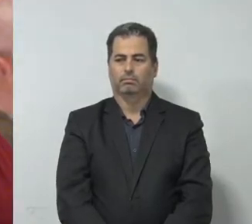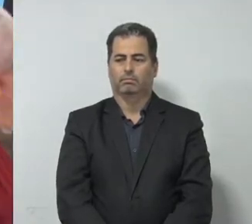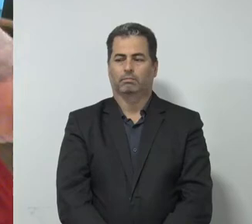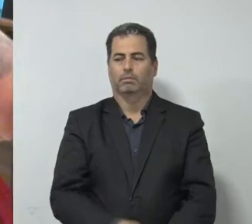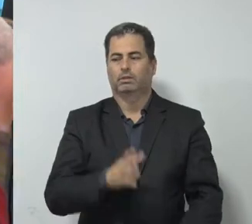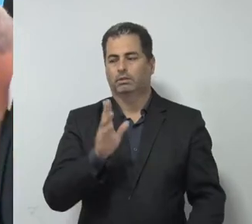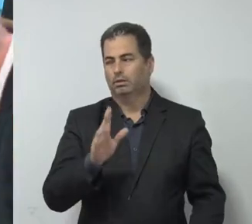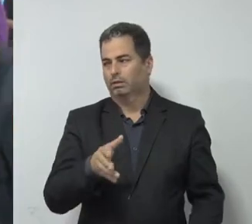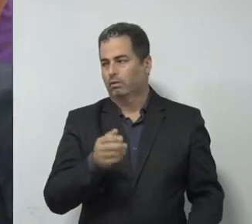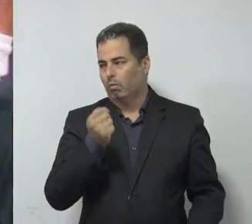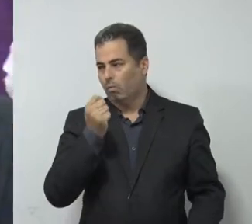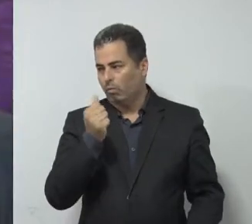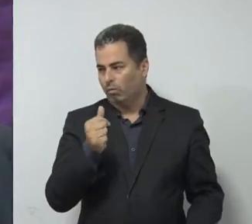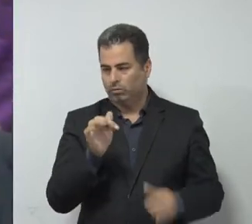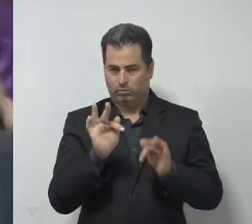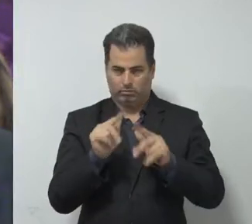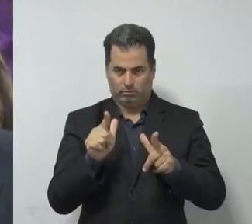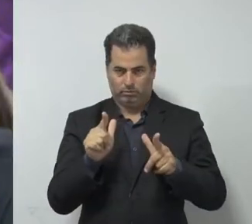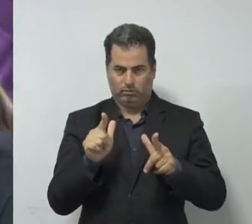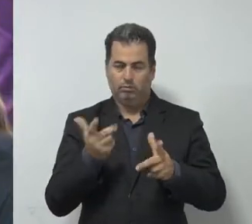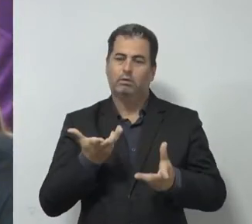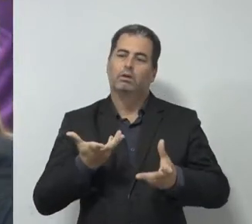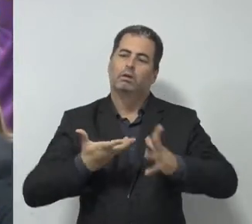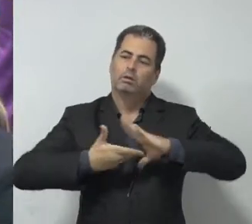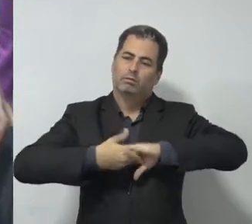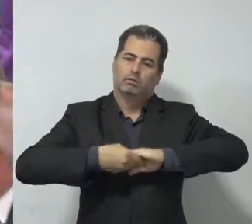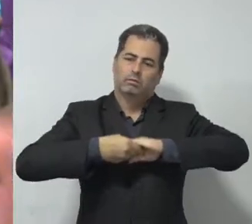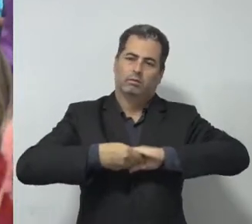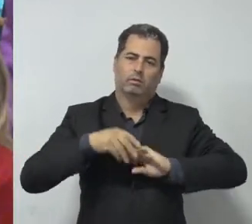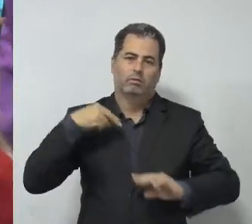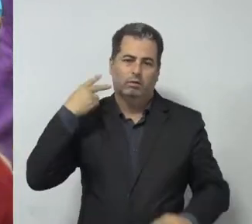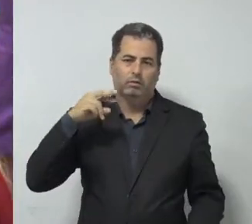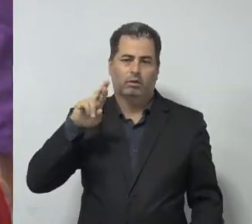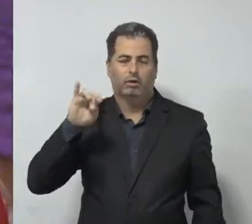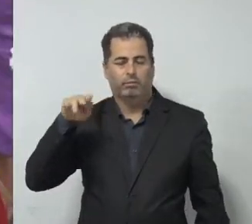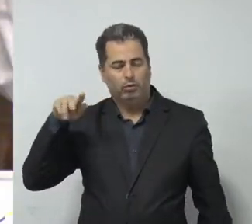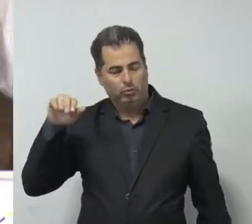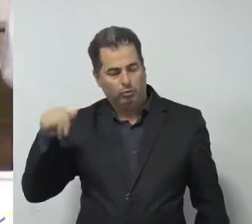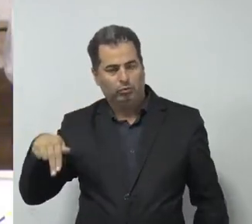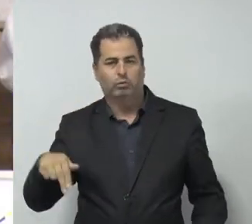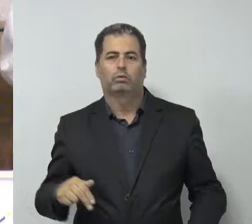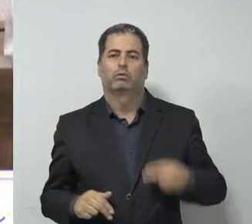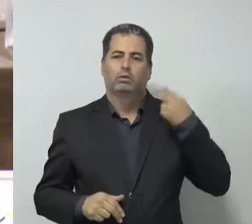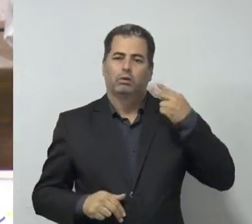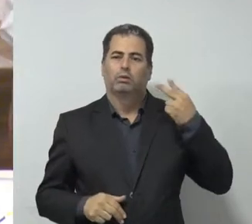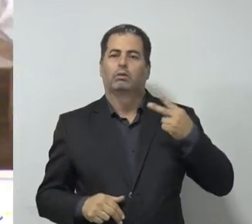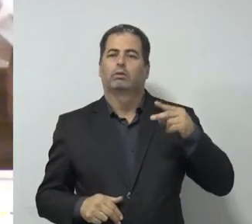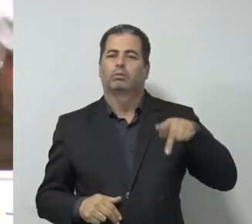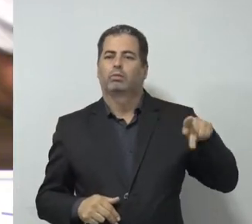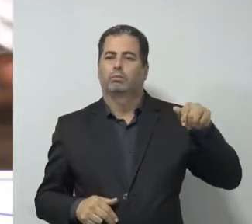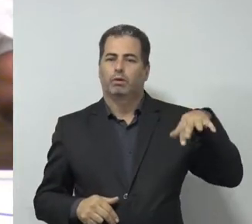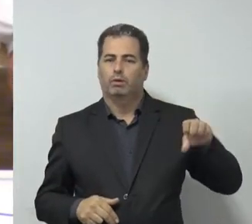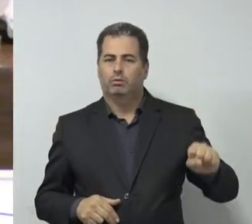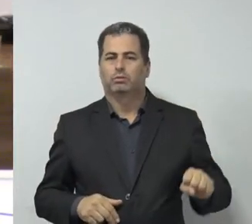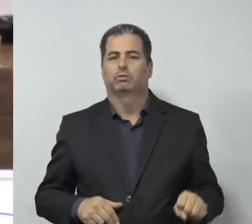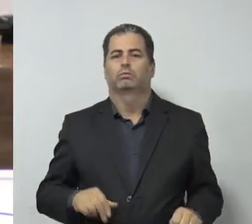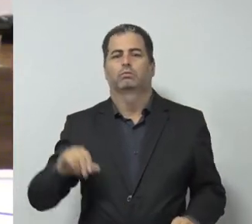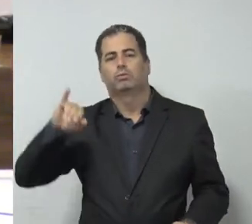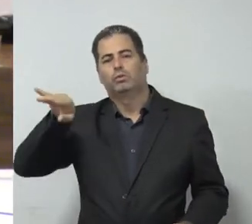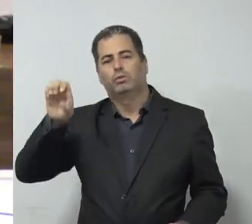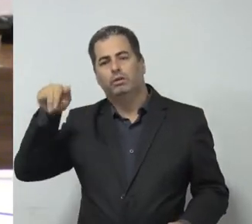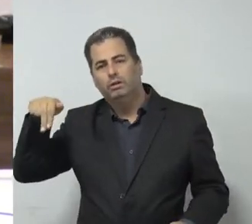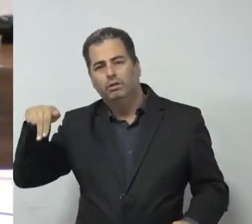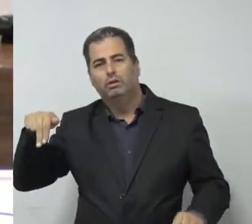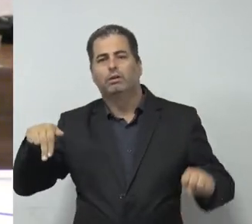Caminhando já para o encerramento, quero aqui cumprimentar o vereador Jamilton, vereador professor Marcos, vereador Jean, vereador Osimar,